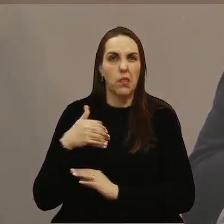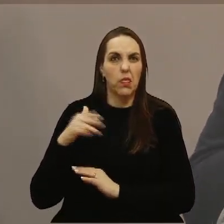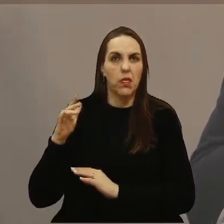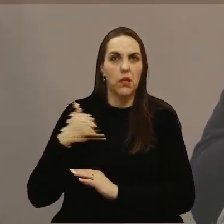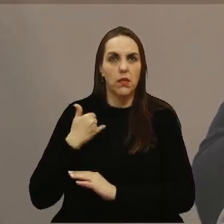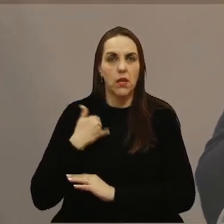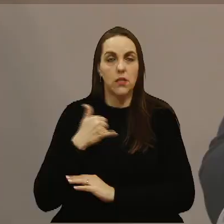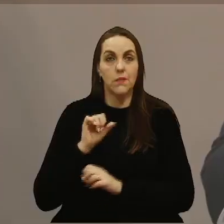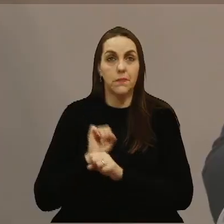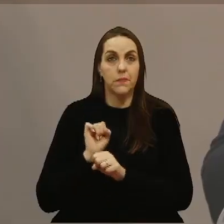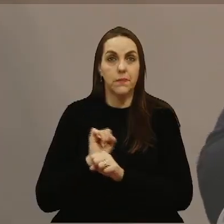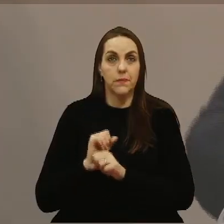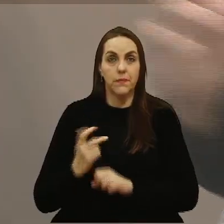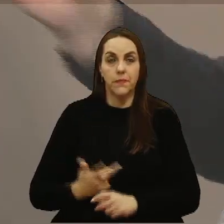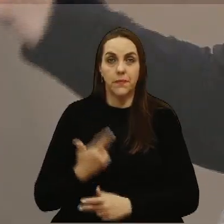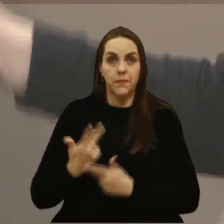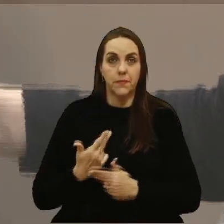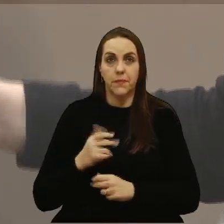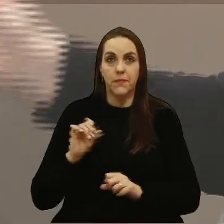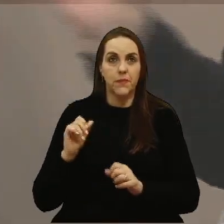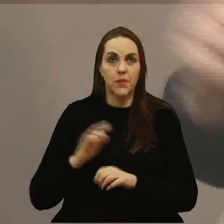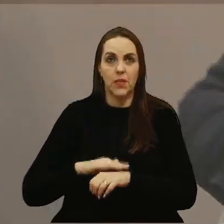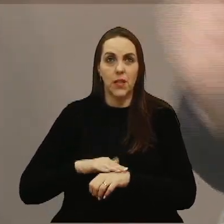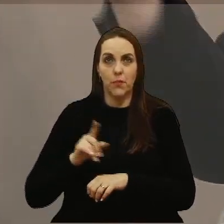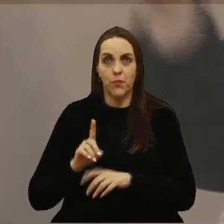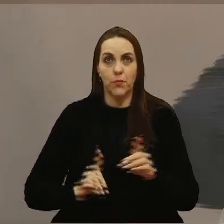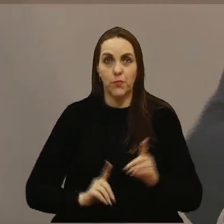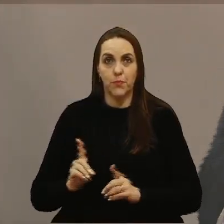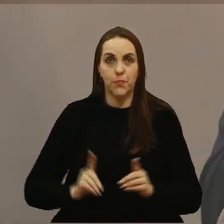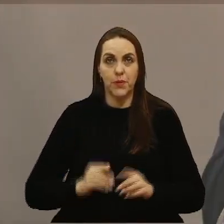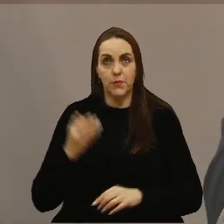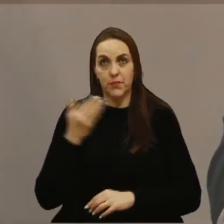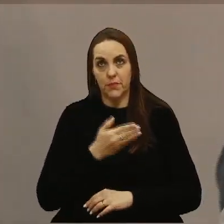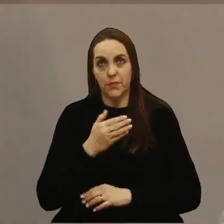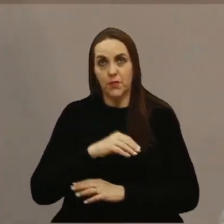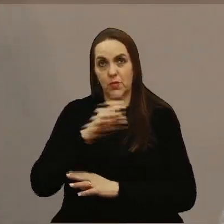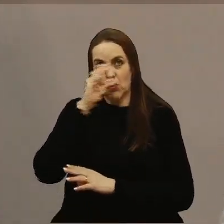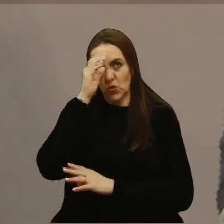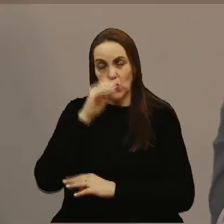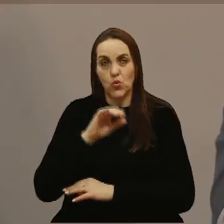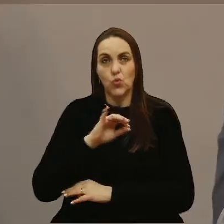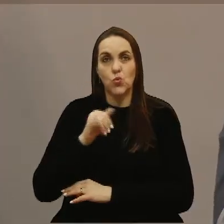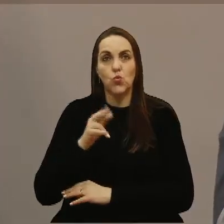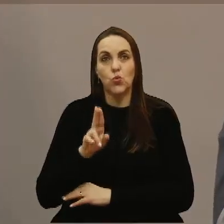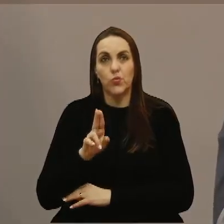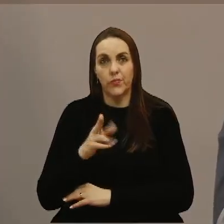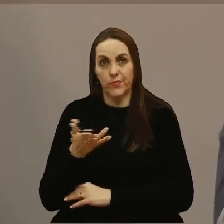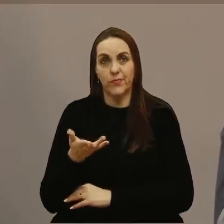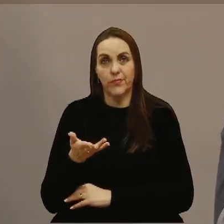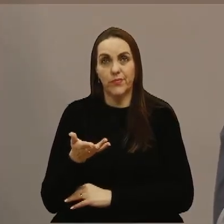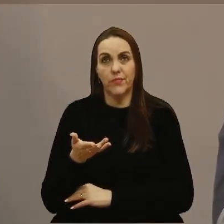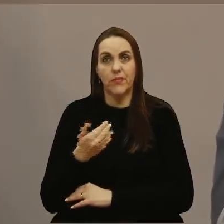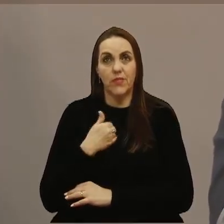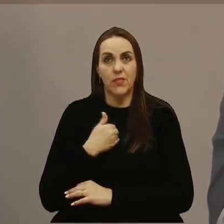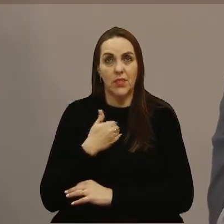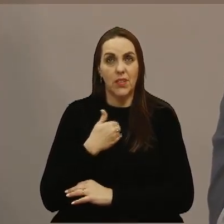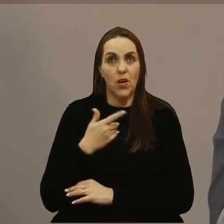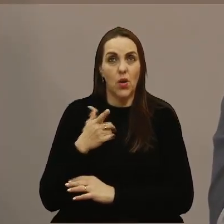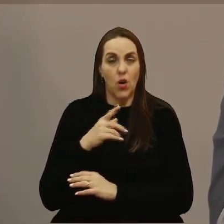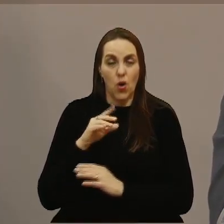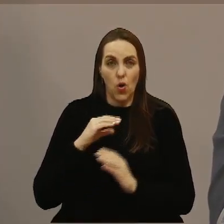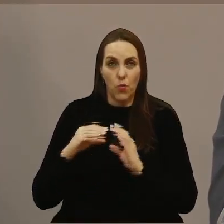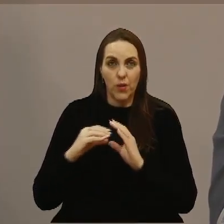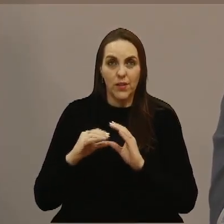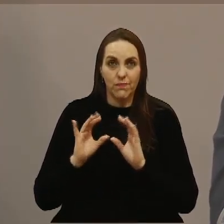outra cirurgia e não deu tempo de ele fazer a cirurgia. Primo da nossa amiga Tia Ju, que tu conhece, inclusive. Então, aqui é um exemplo. Quando a gente fala em comunicação assertiva, é